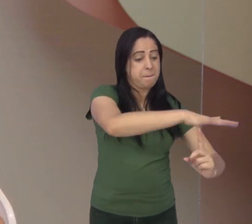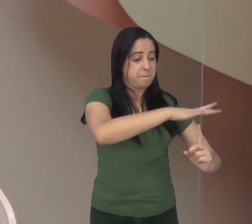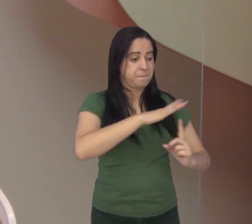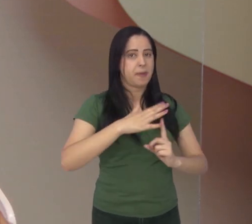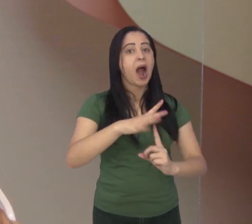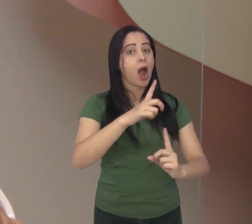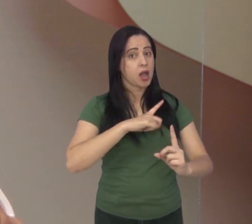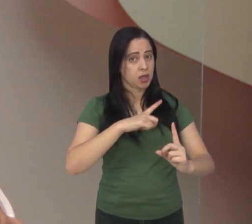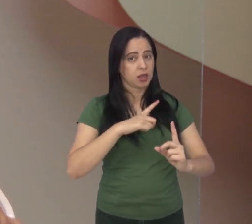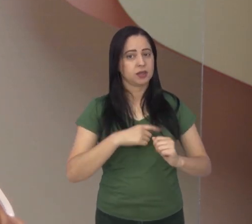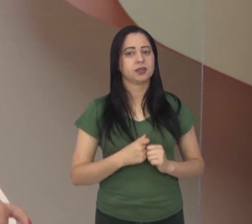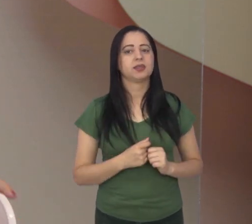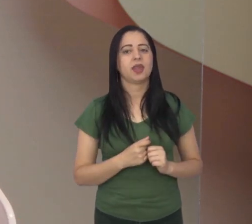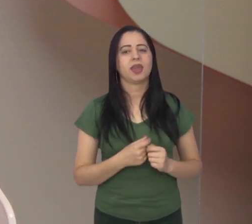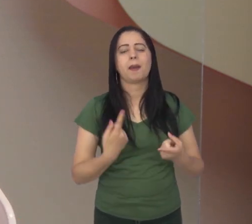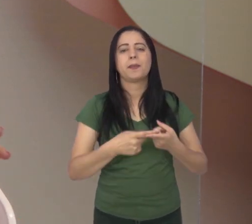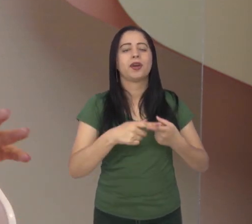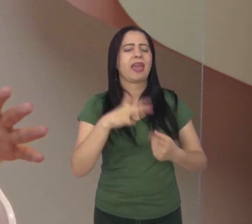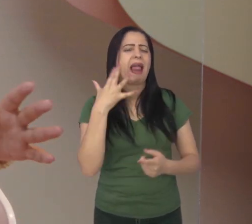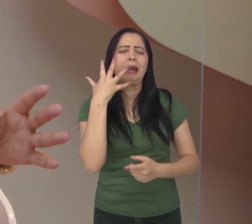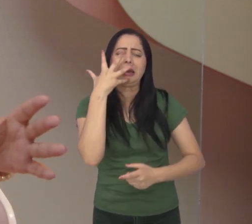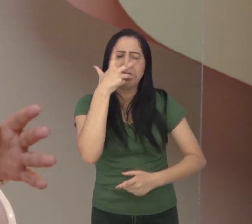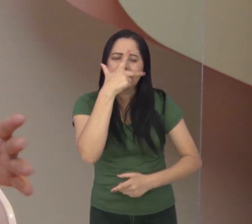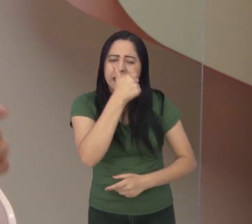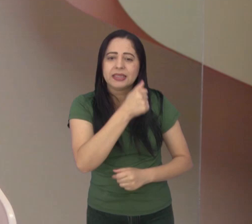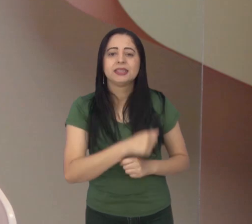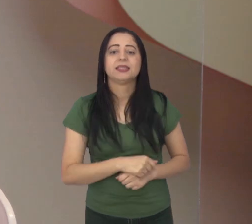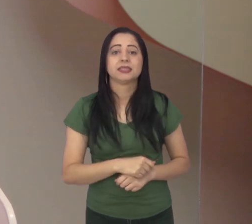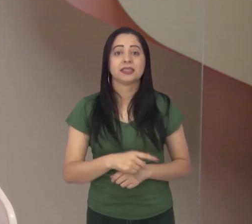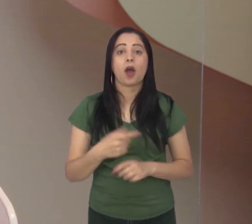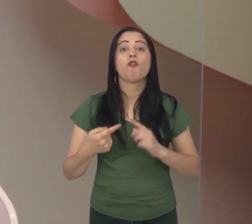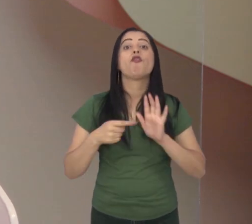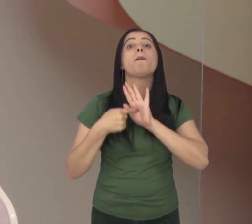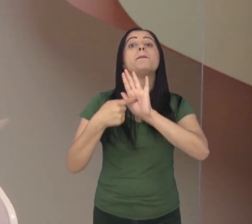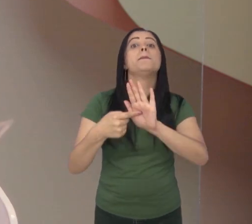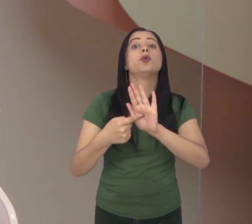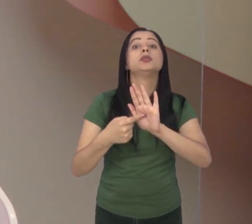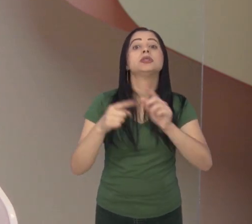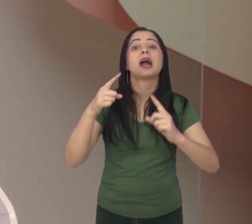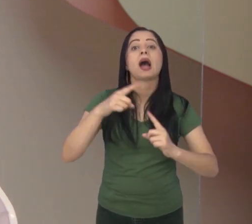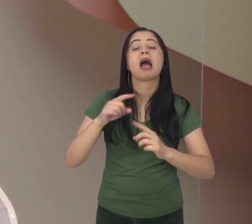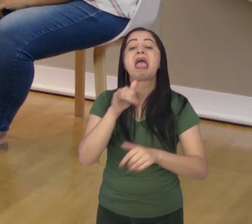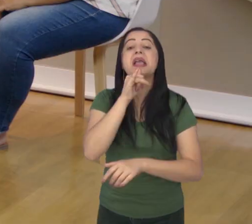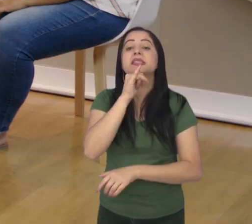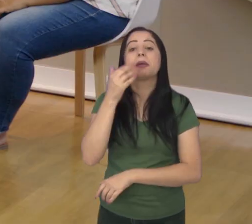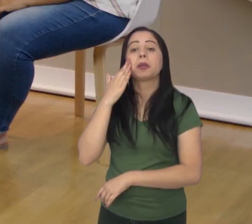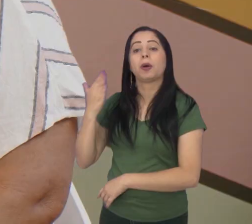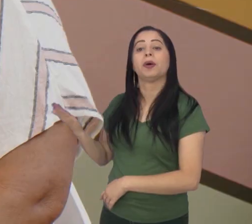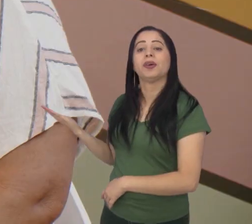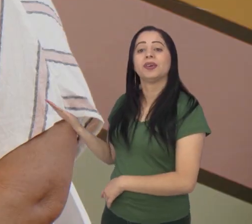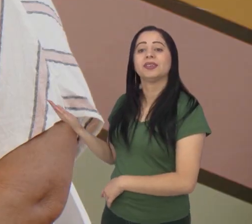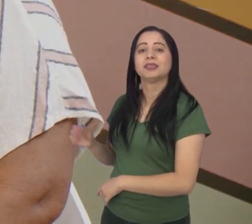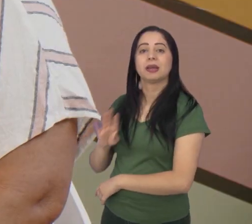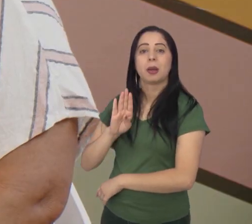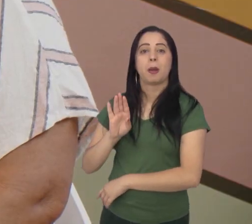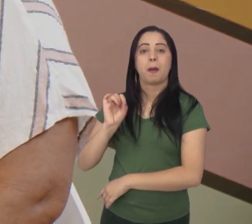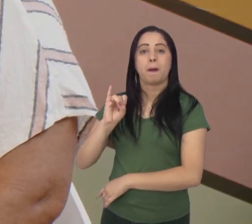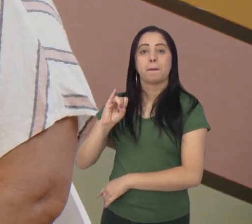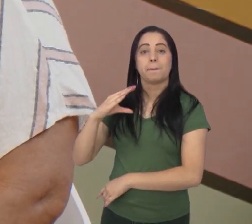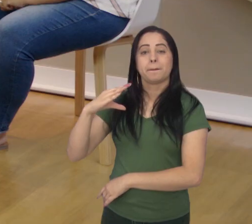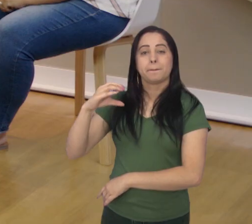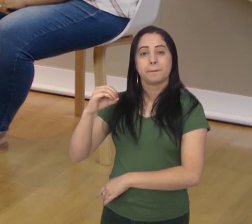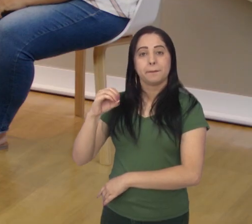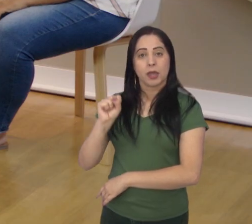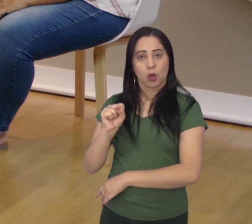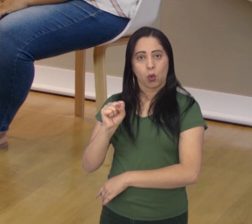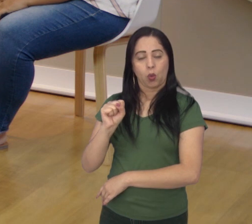pois muitas apresentam uma extrema beleza. Nós temos algumas imagens aqui, Ana, dessas plantas. Bico de